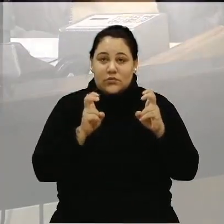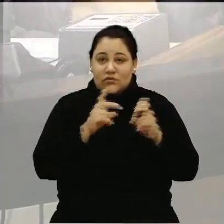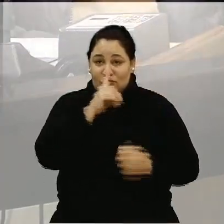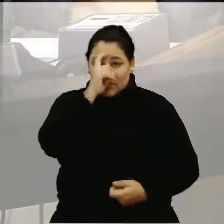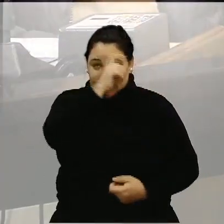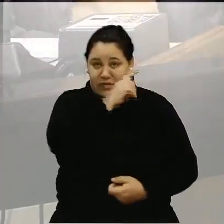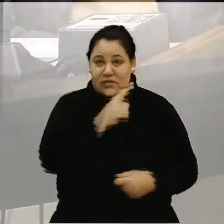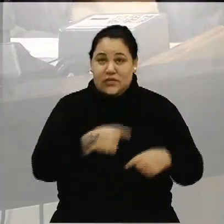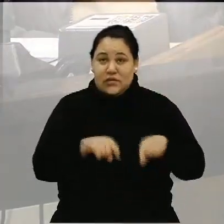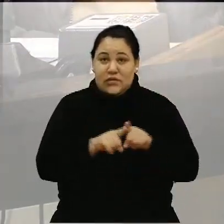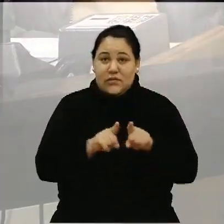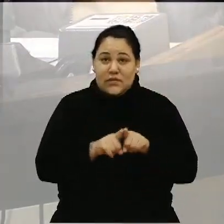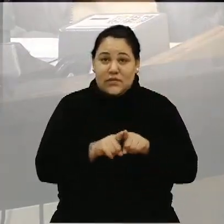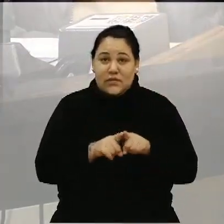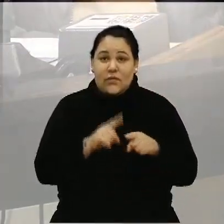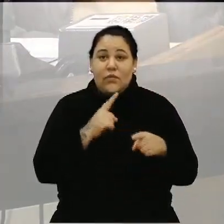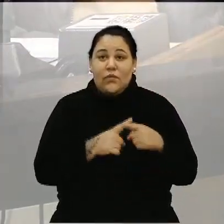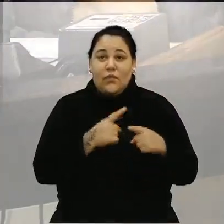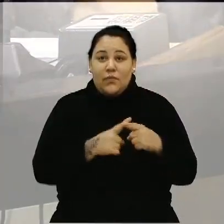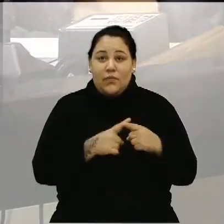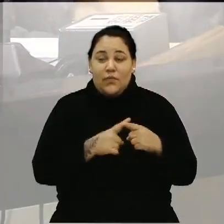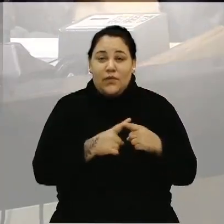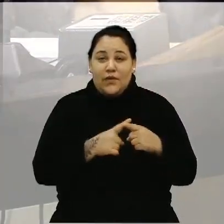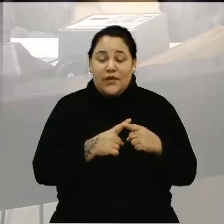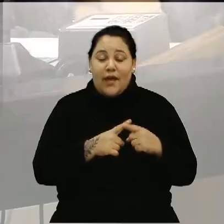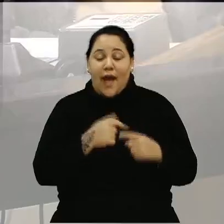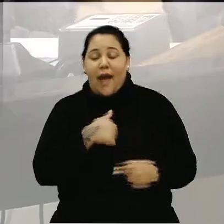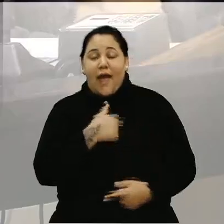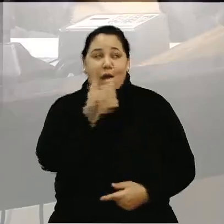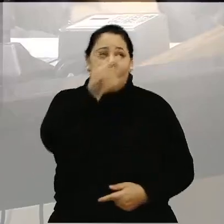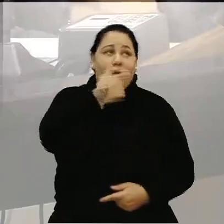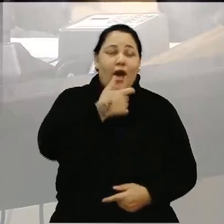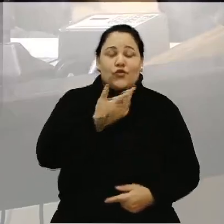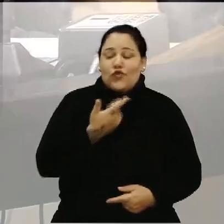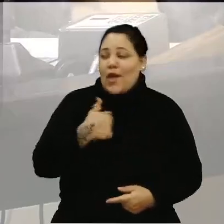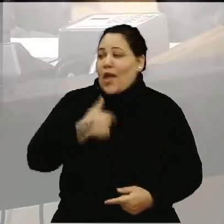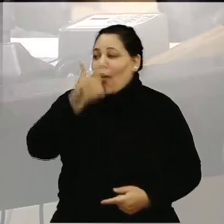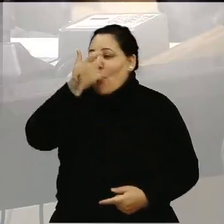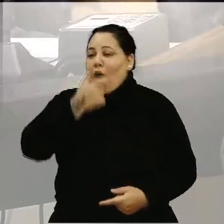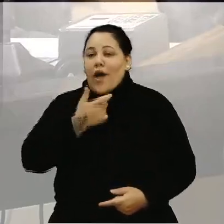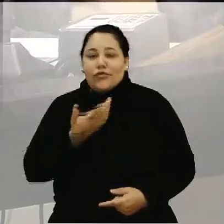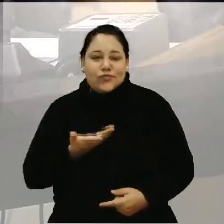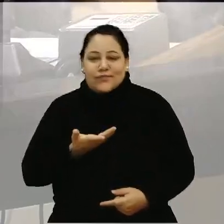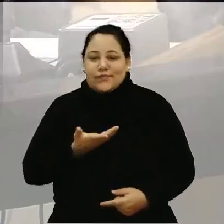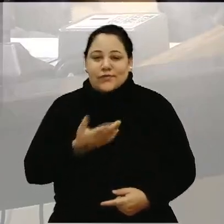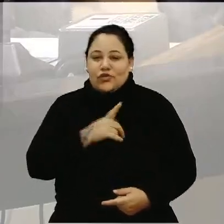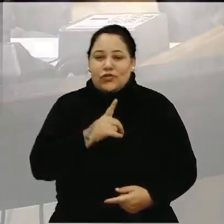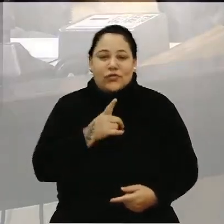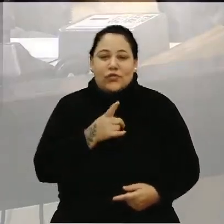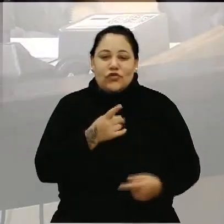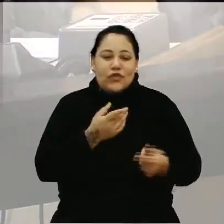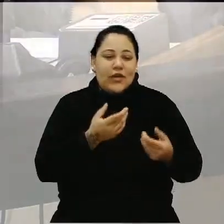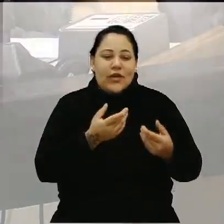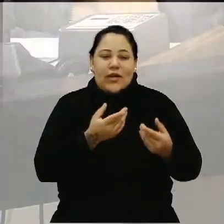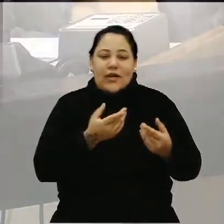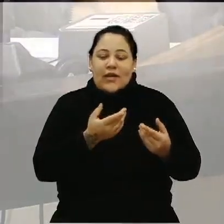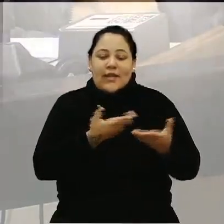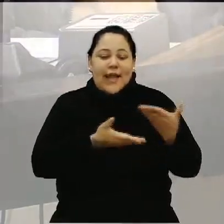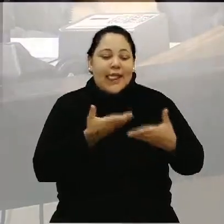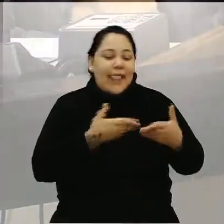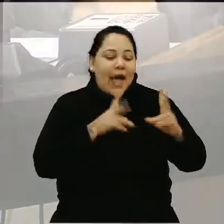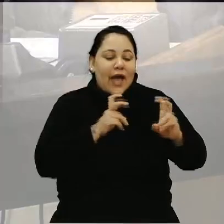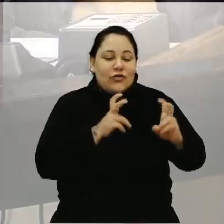difíceis apenas por achismo. Não podemos tratar de assuntos tão complexos